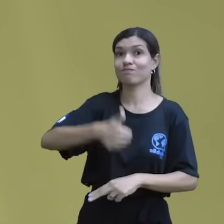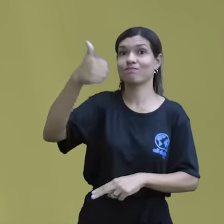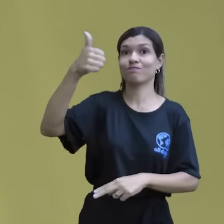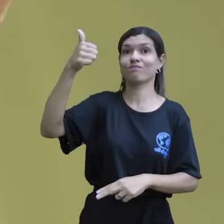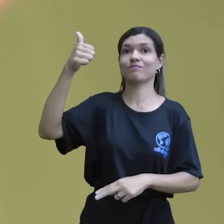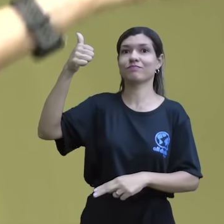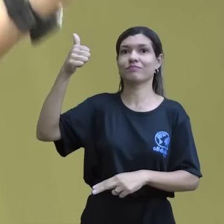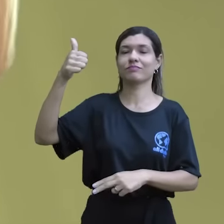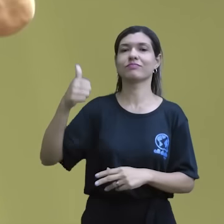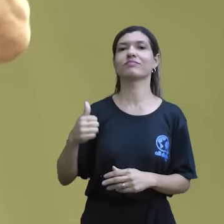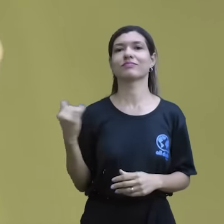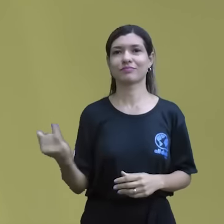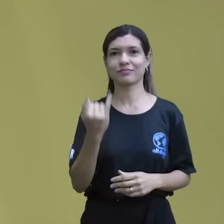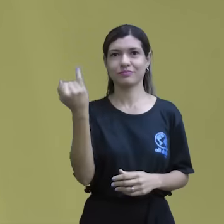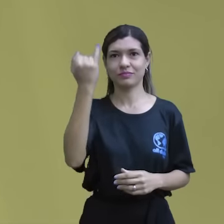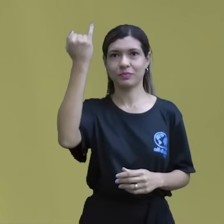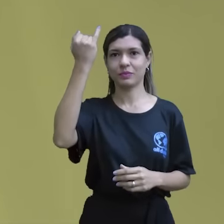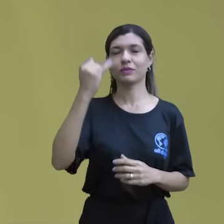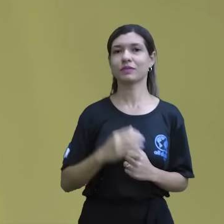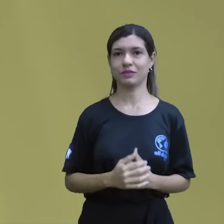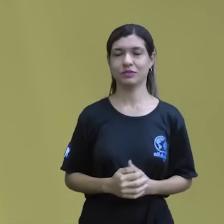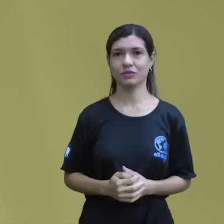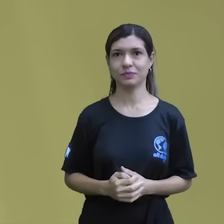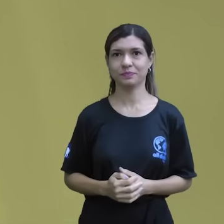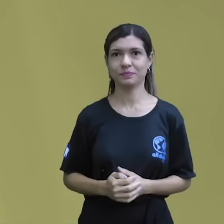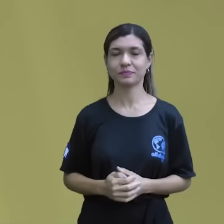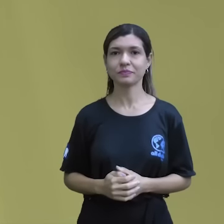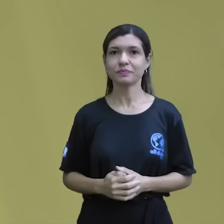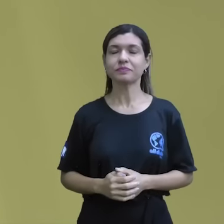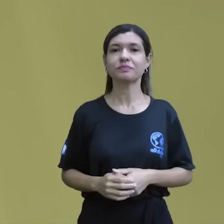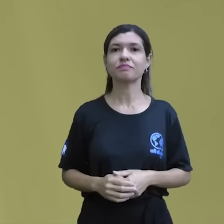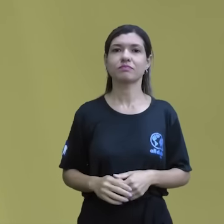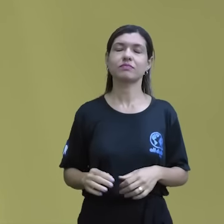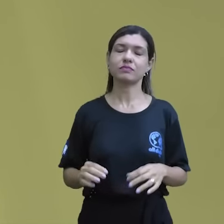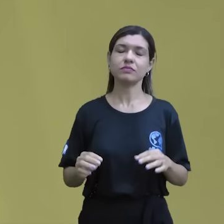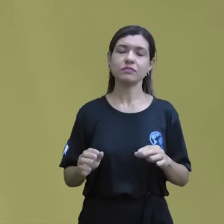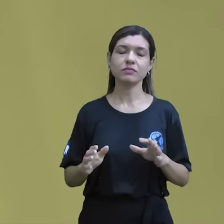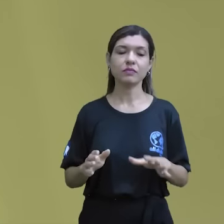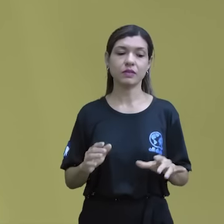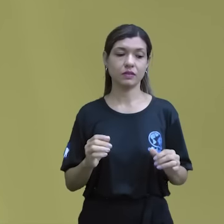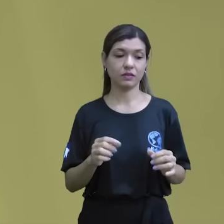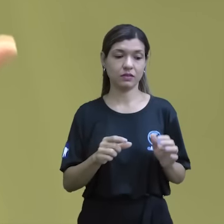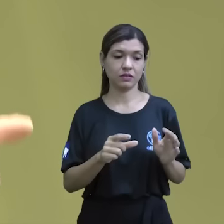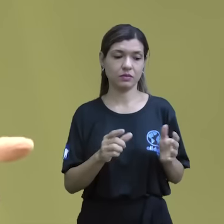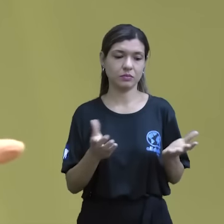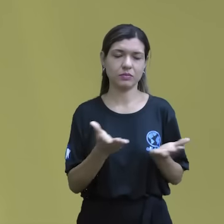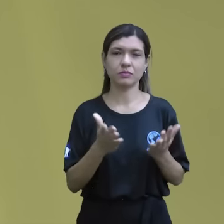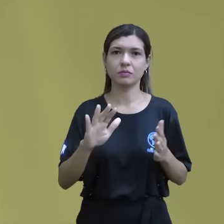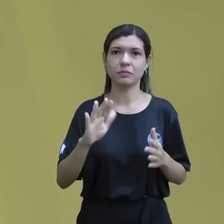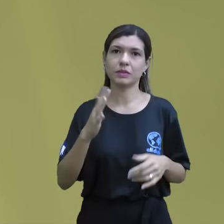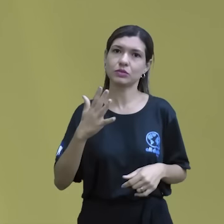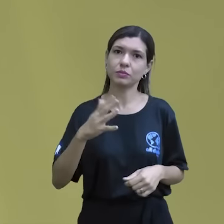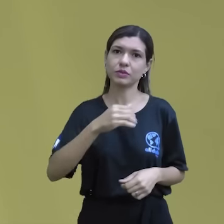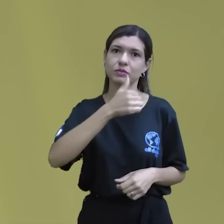nunca eu queria ver a anamnese, eu não sabia da fotografia, né? Até esse dia que eu consigo